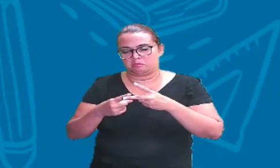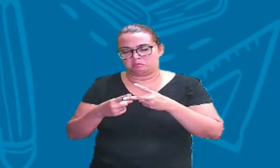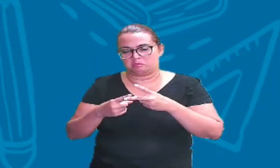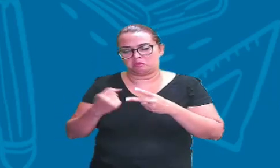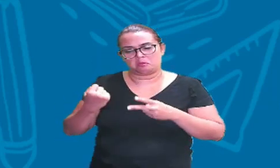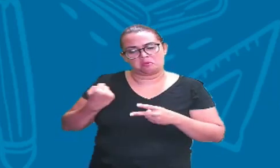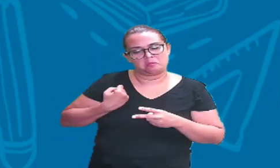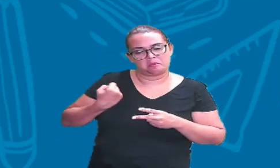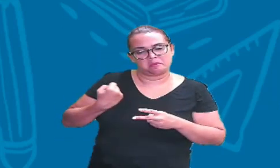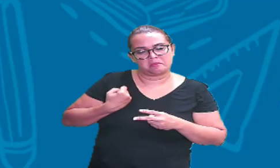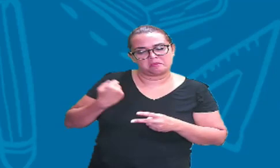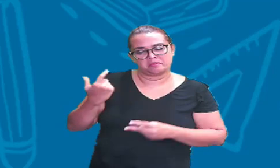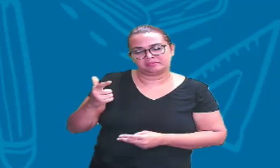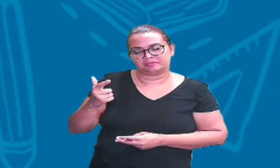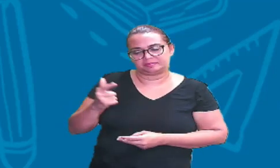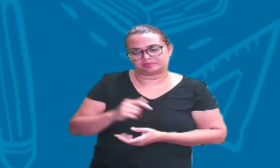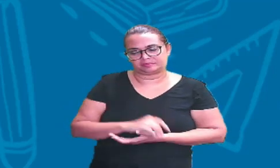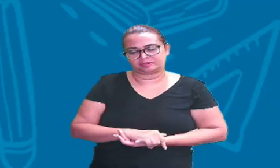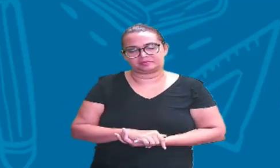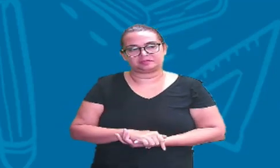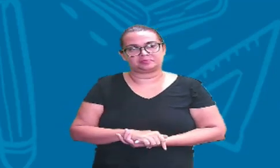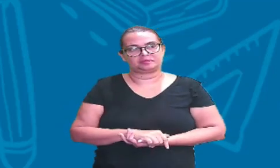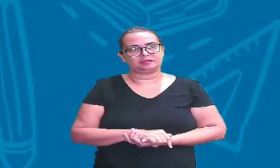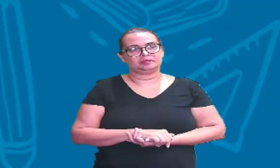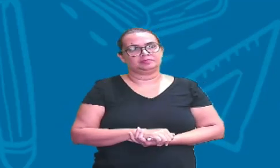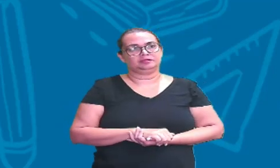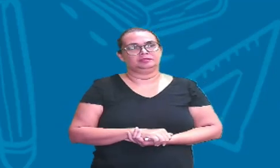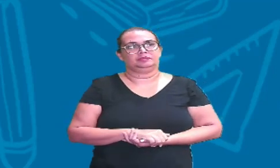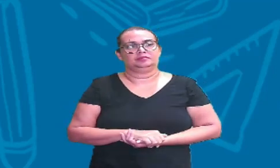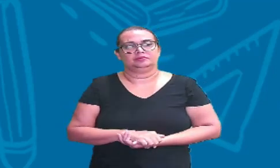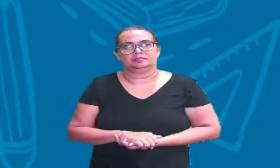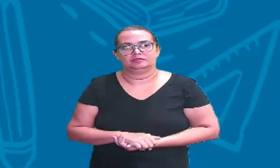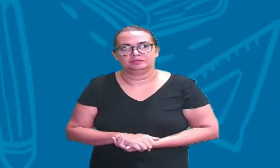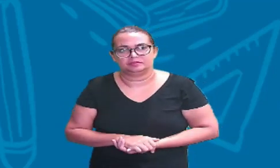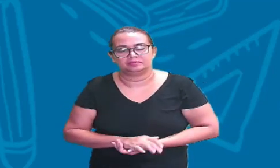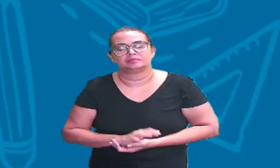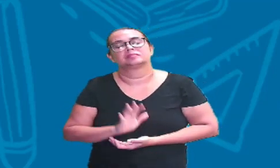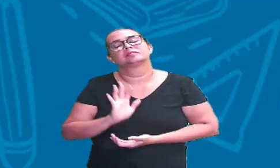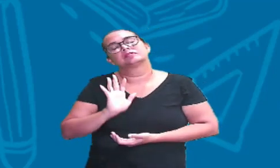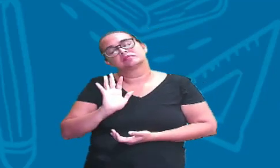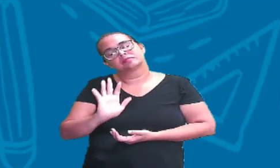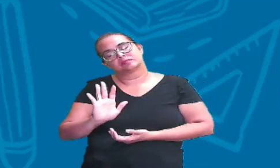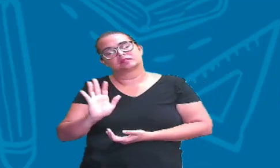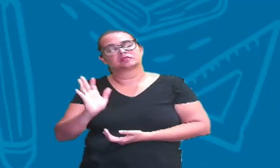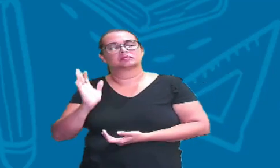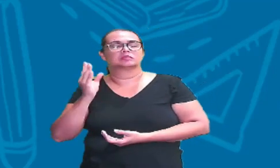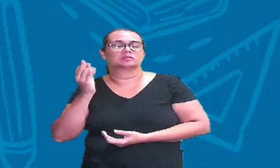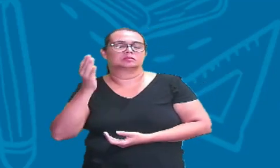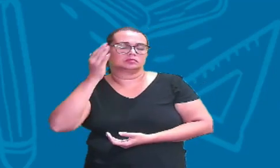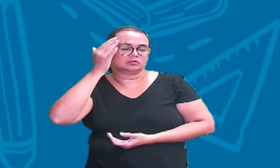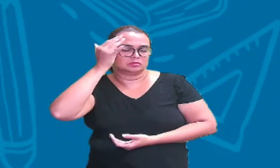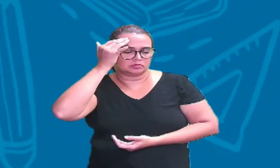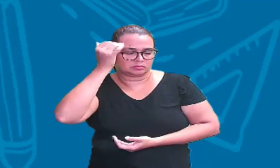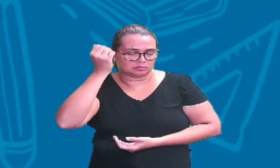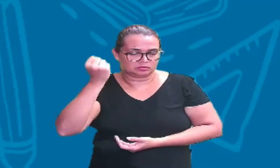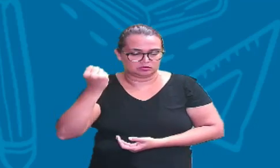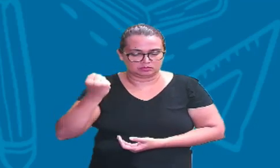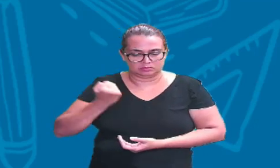ter número. Já eu consigo identificar o número do ângulo, a